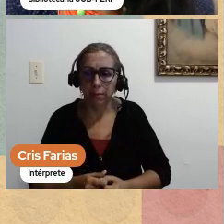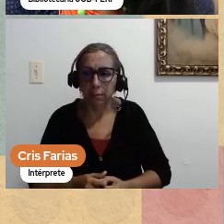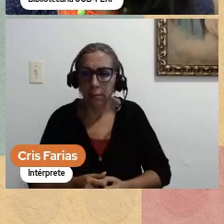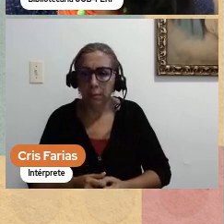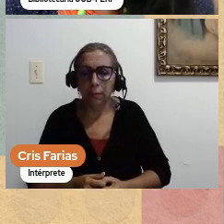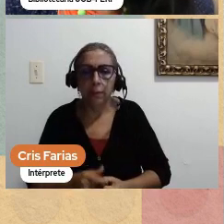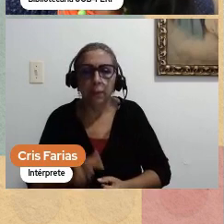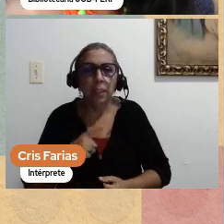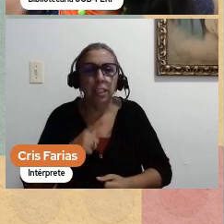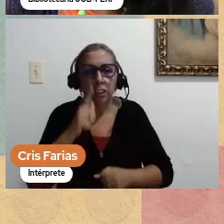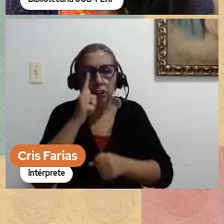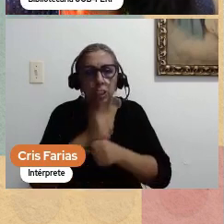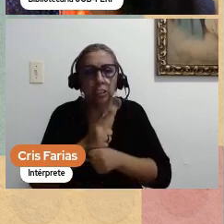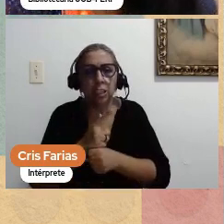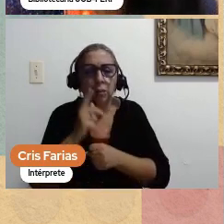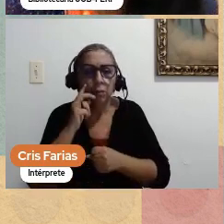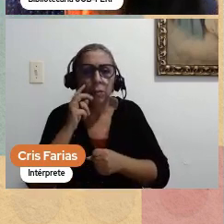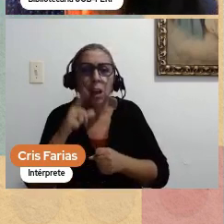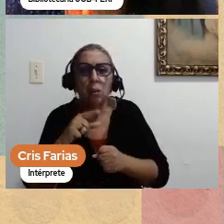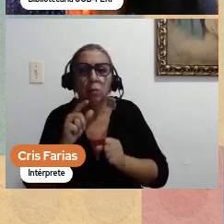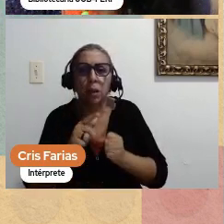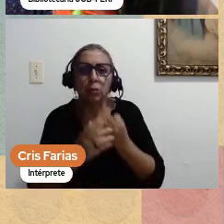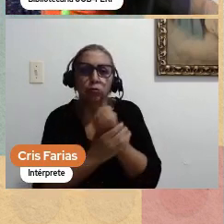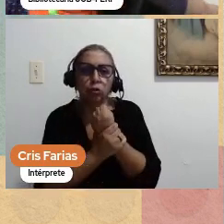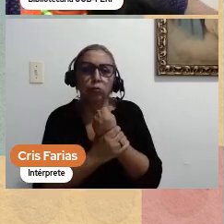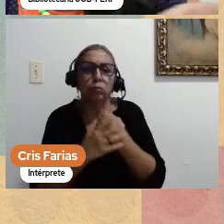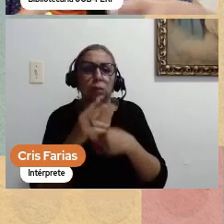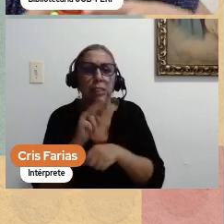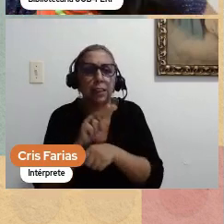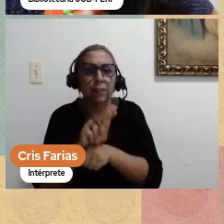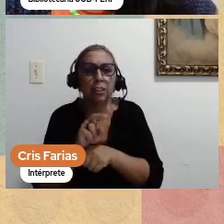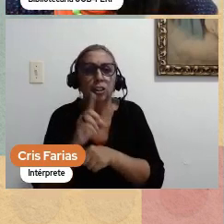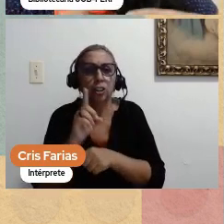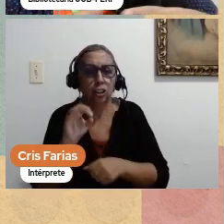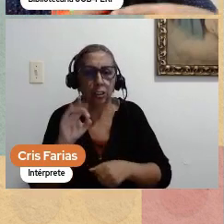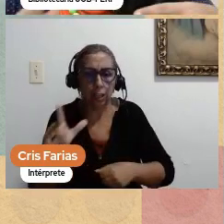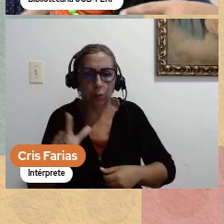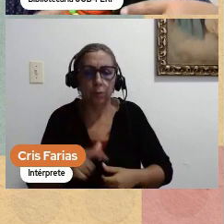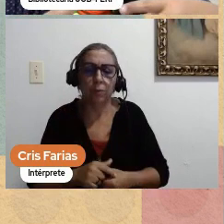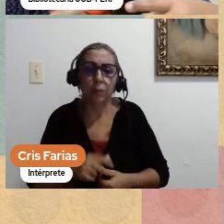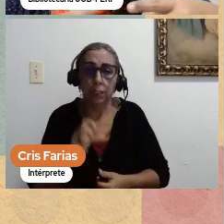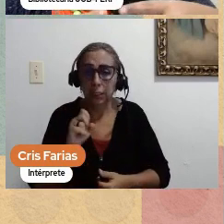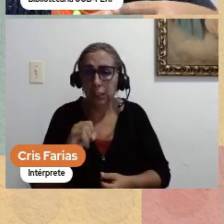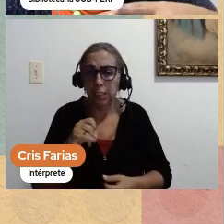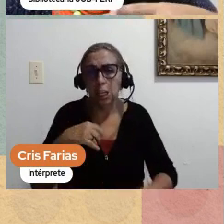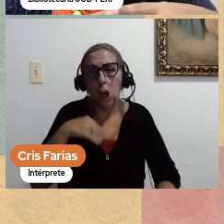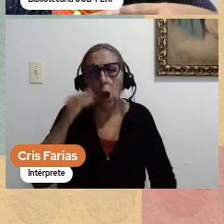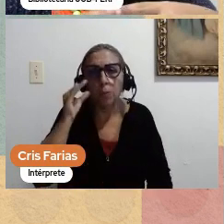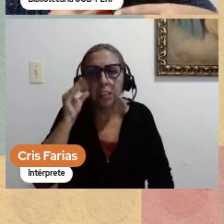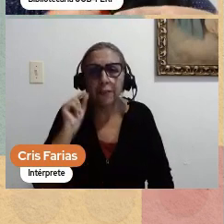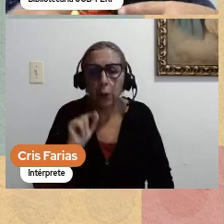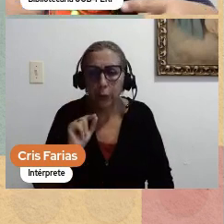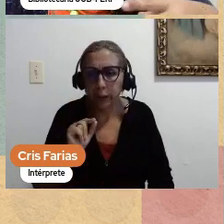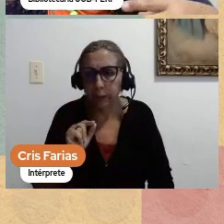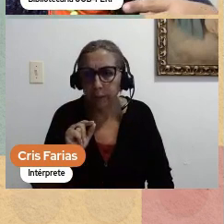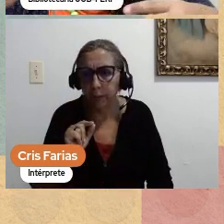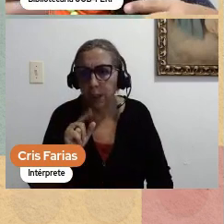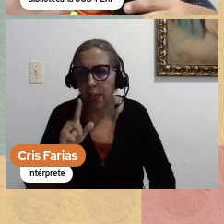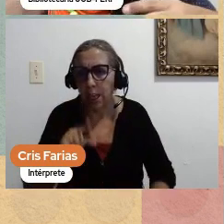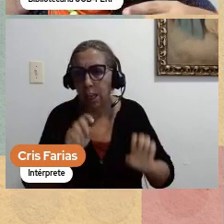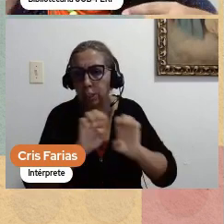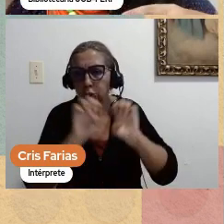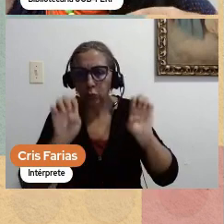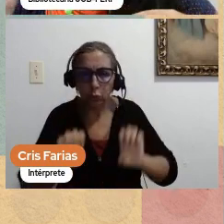com a gestão visando a preservação digital. Então, se formos observar, é uma estrutura,